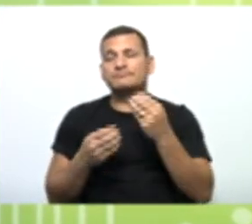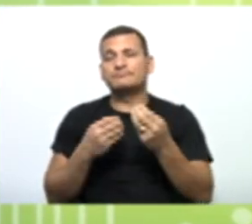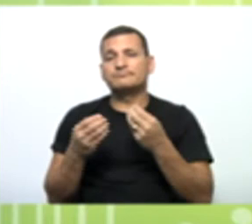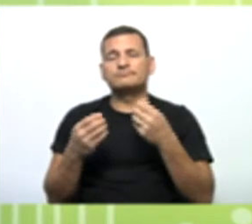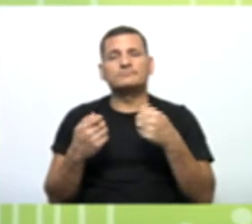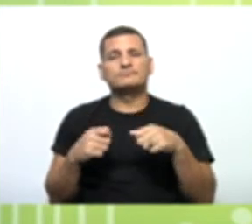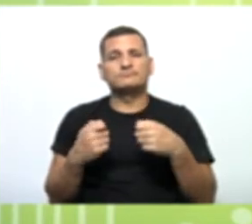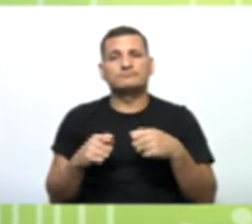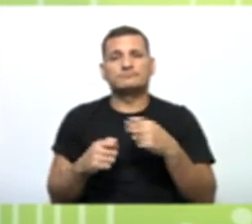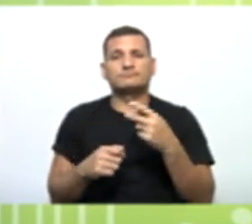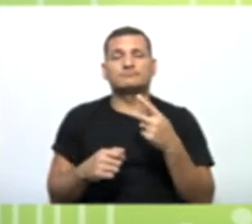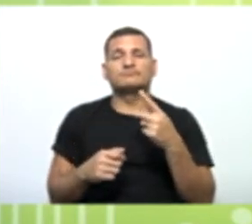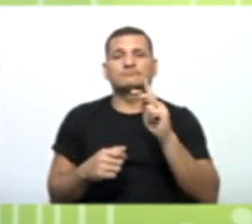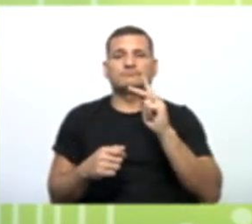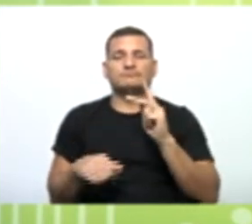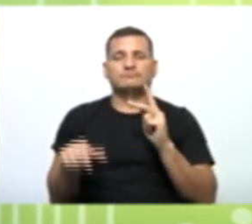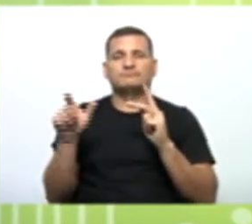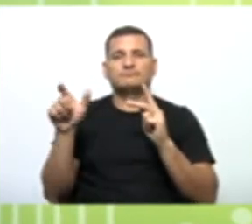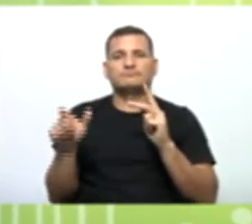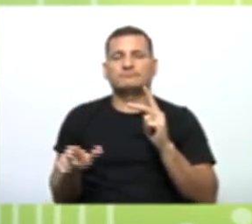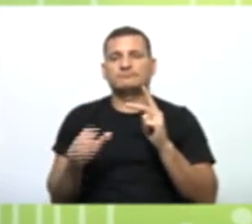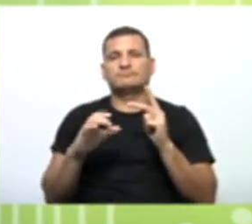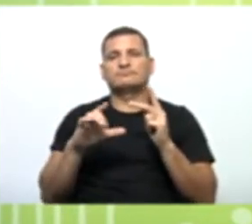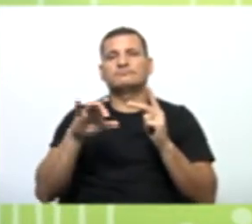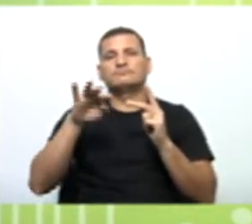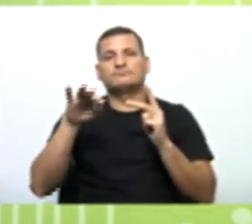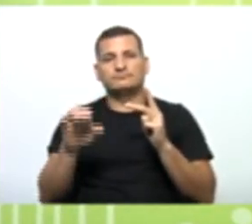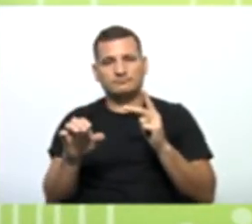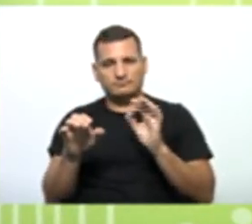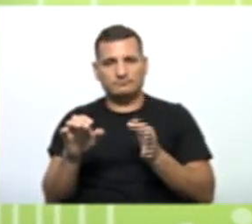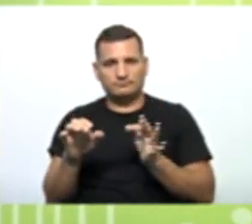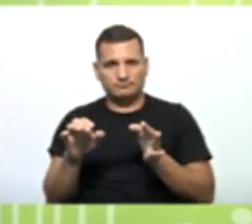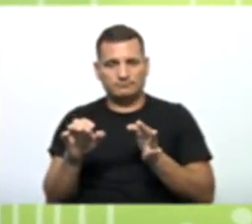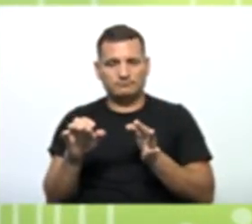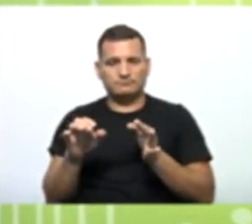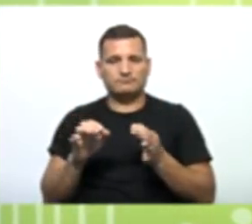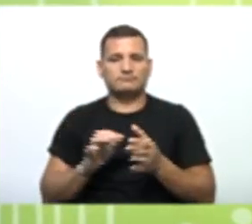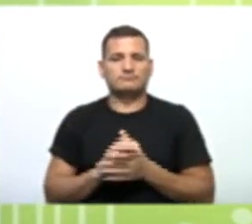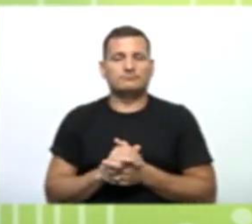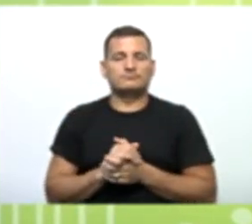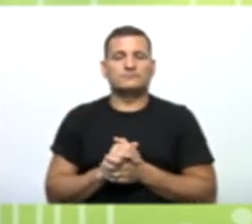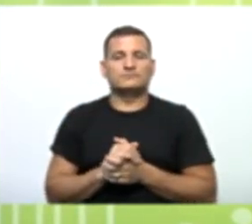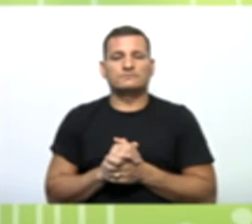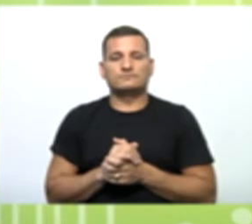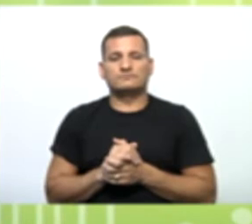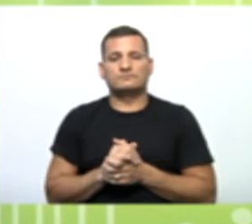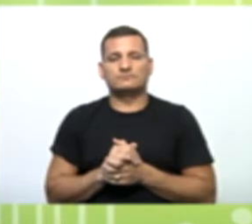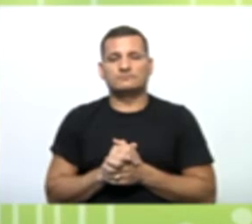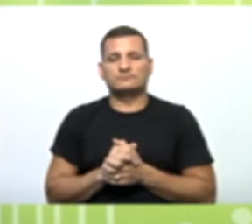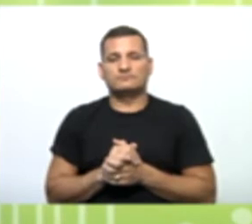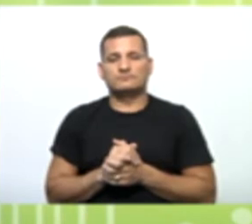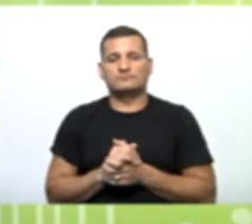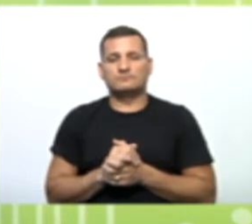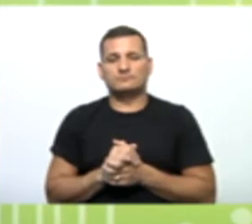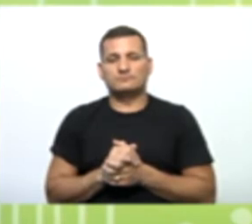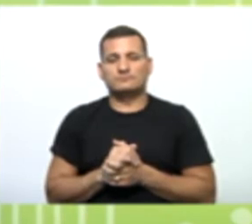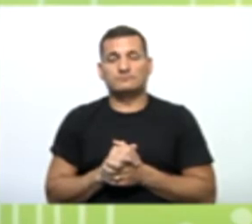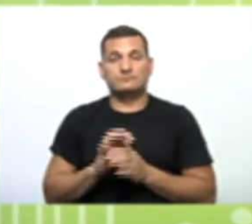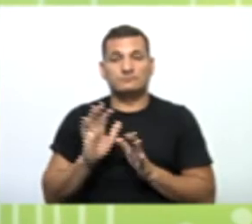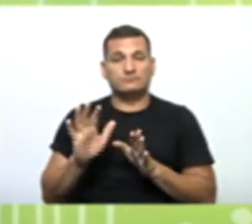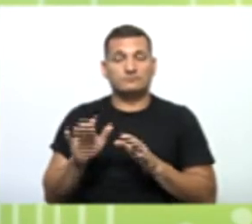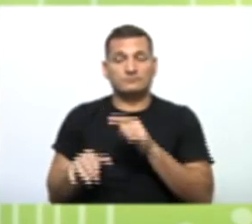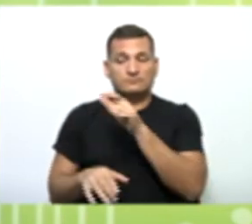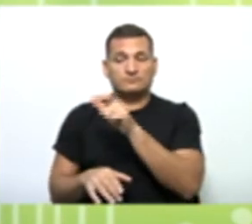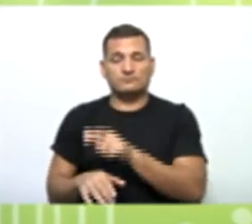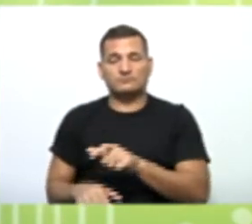realidade, né? Que o usuário é quem vai estar navegando o site que você desenvolver. Quando fala em ouvir o